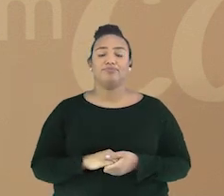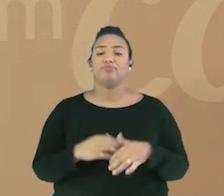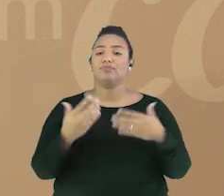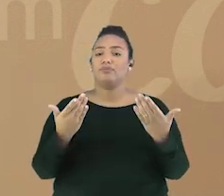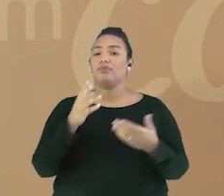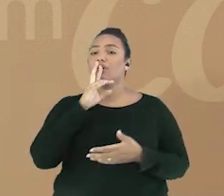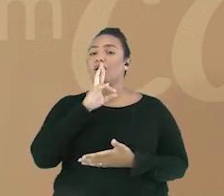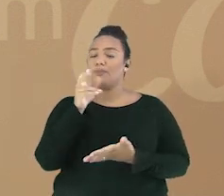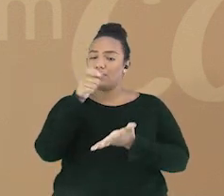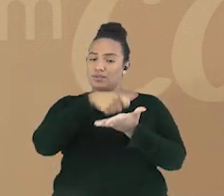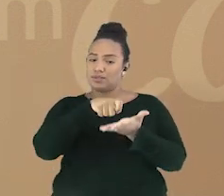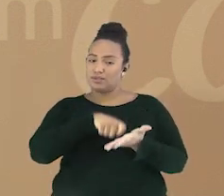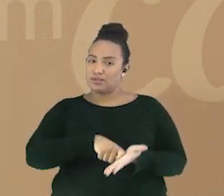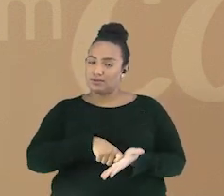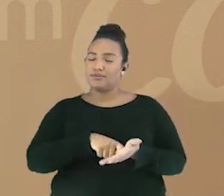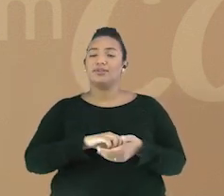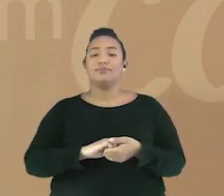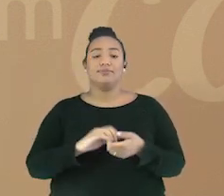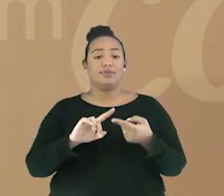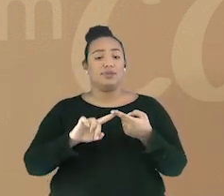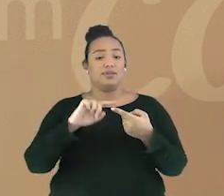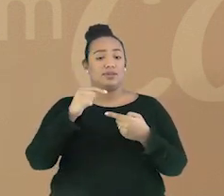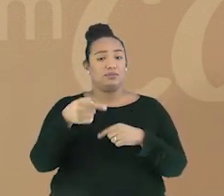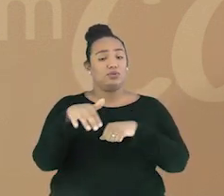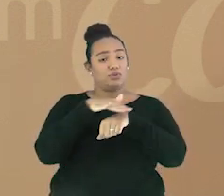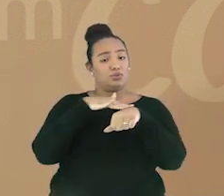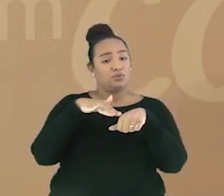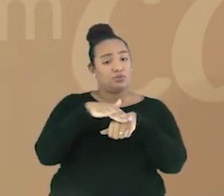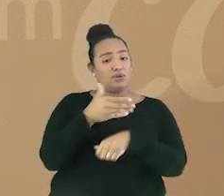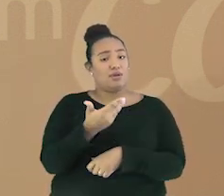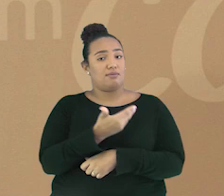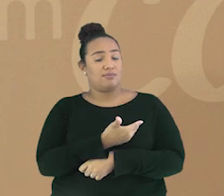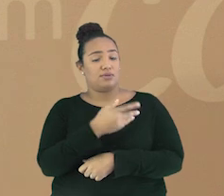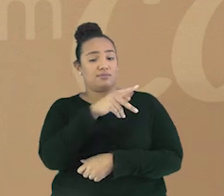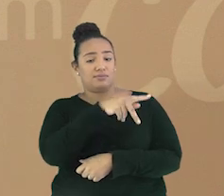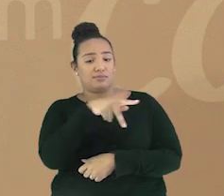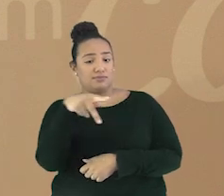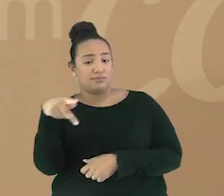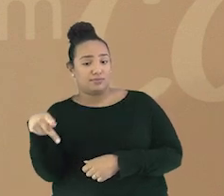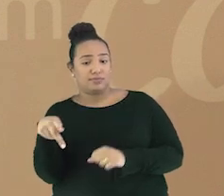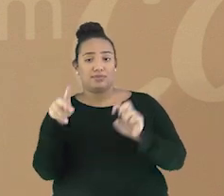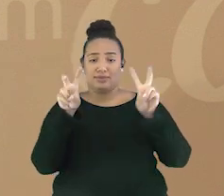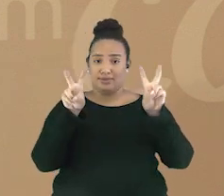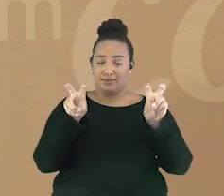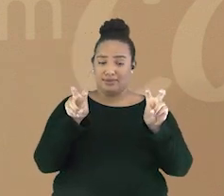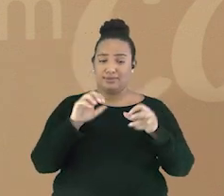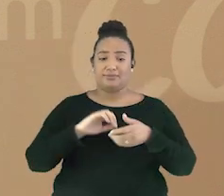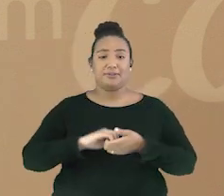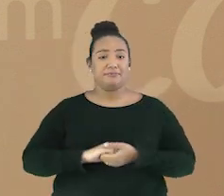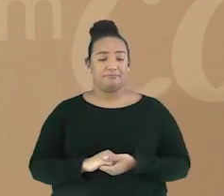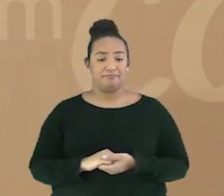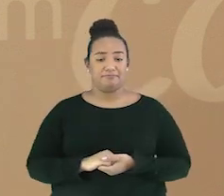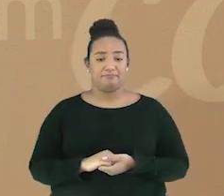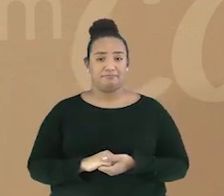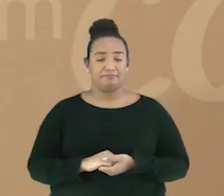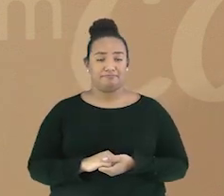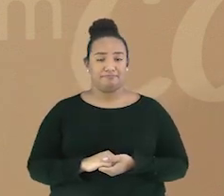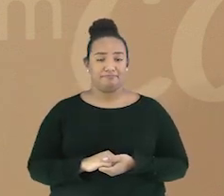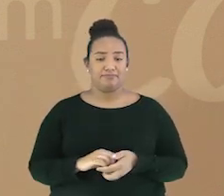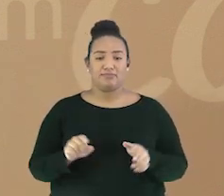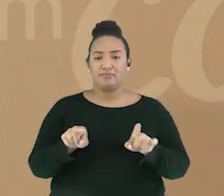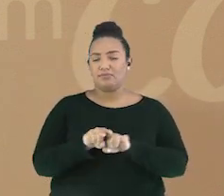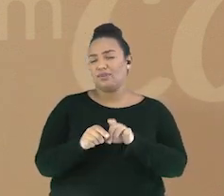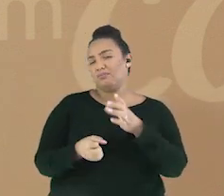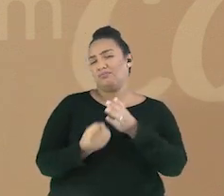resposta aí em seu caderno e depois converse com seus amigos e professores sobre esse assunto. Confeccione